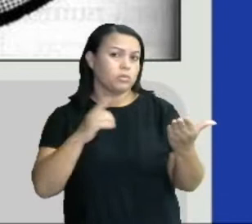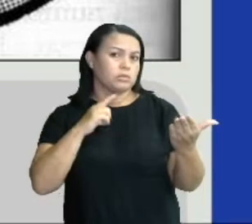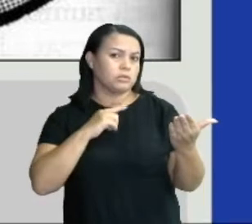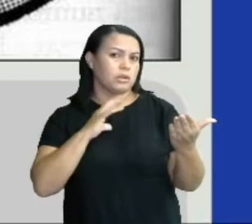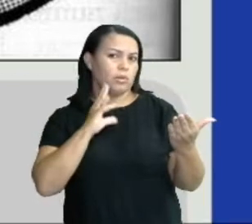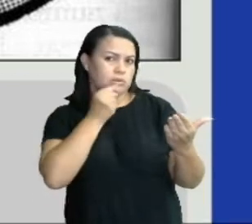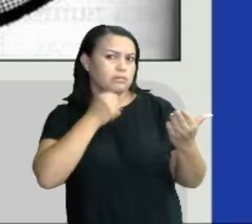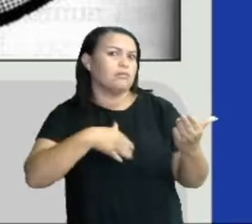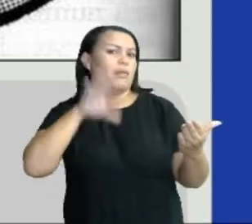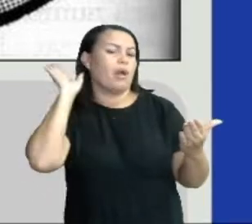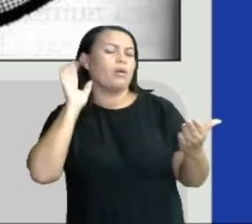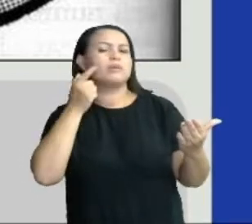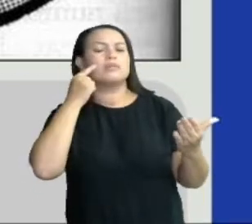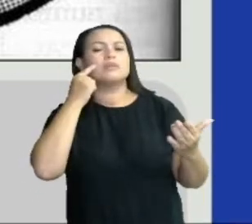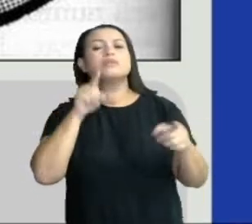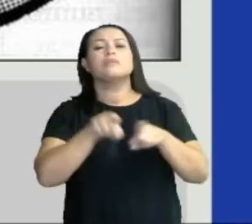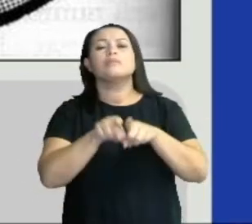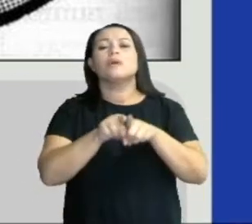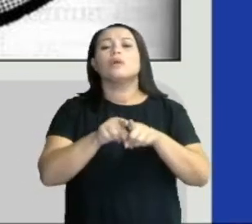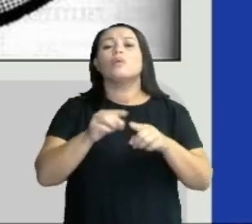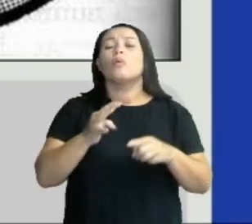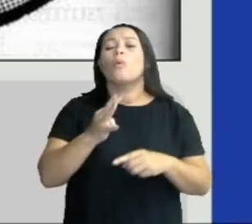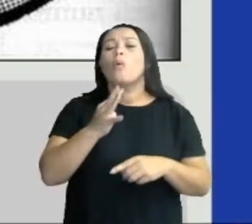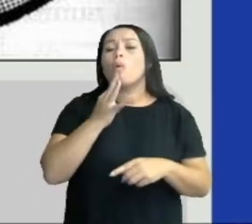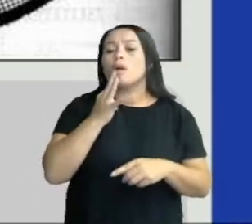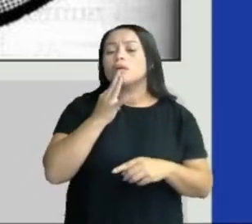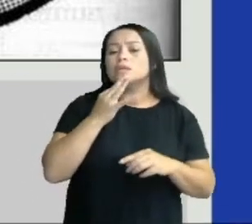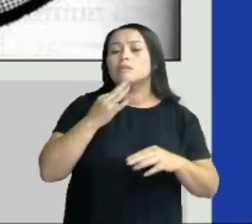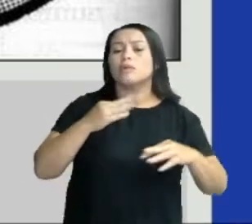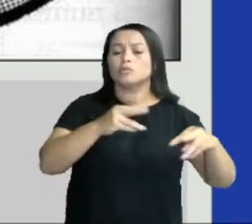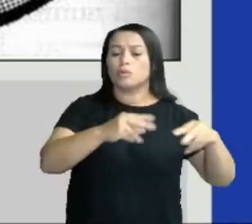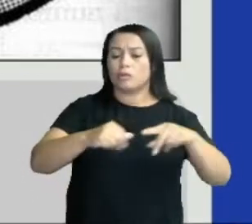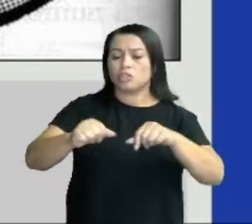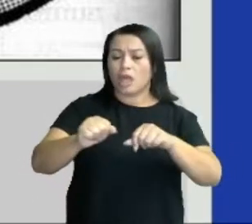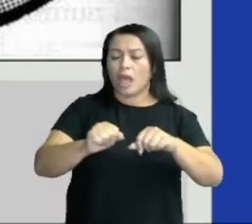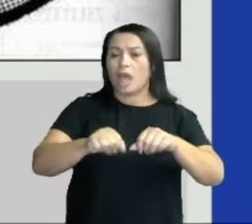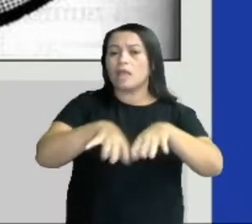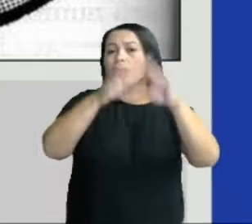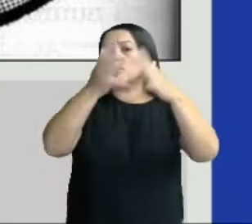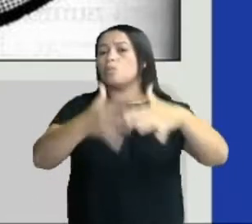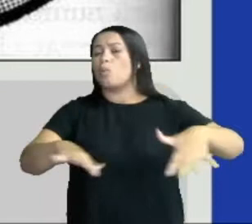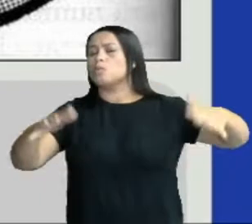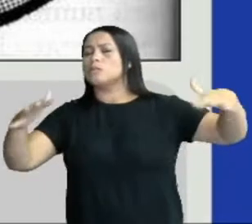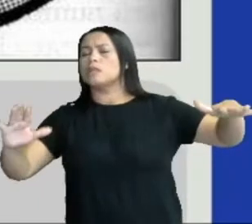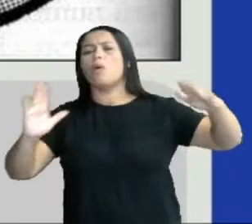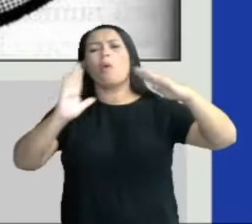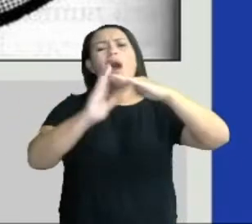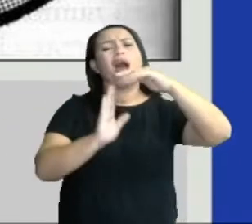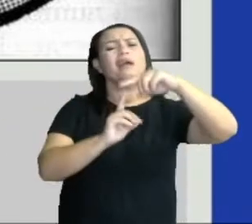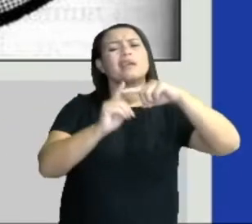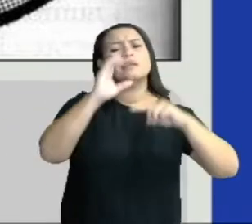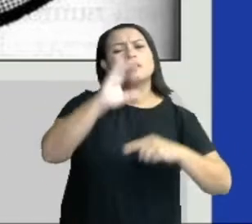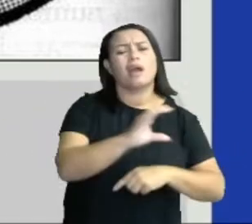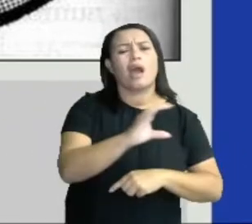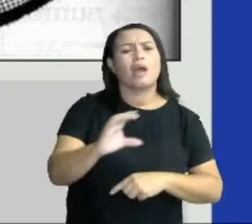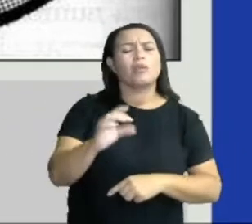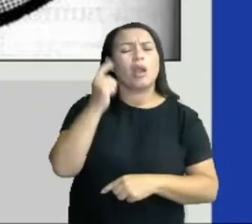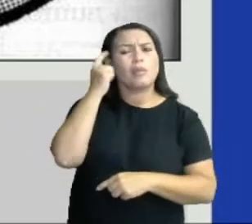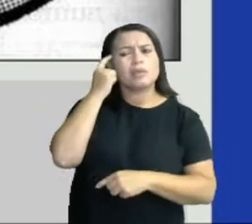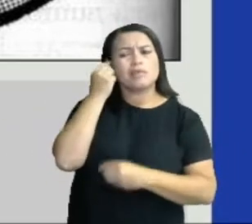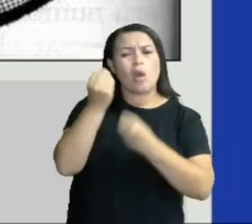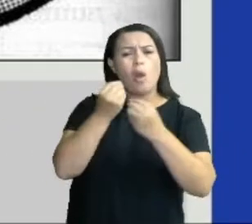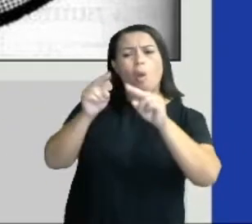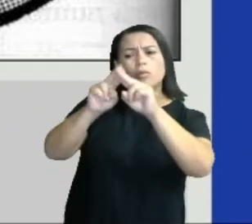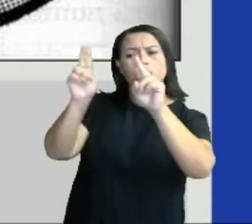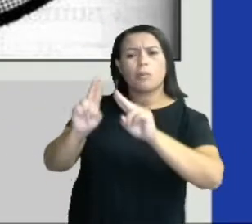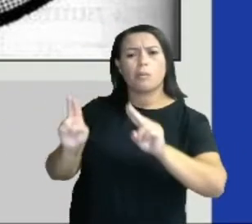conhecimento sobre as terras além dos oceanos. Então, na verdade, a igreja propunha a ideia de que se fosse fazer um mapa retratando